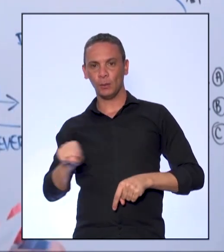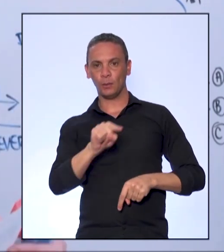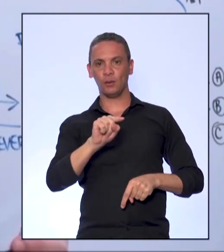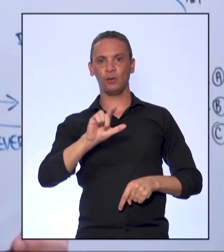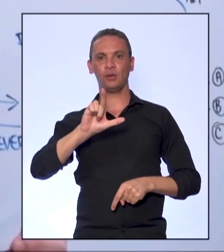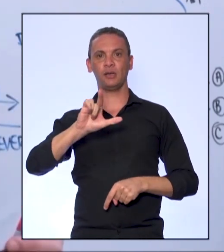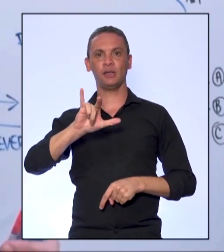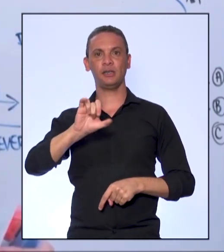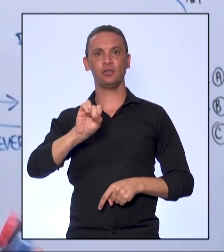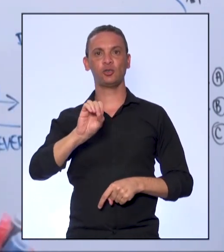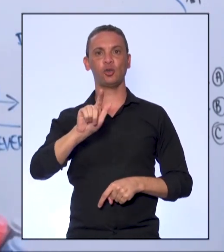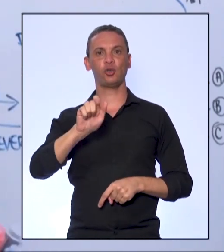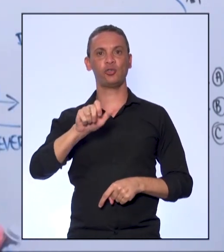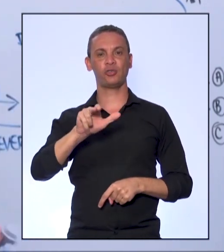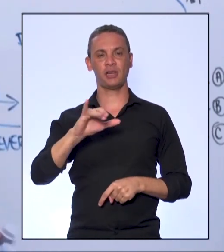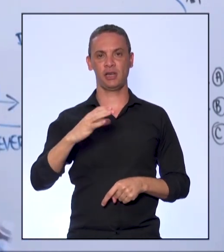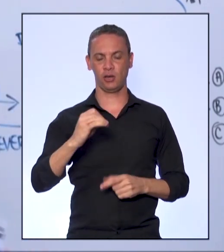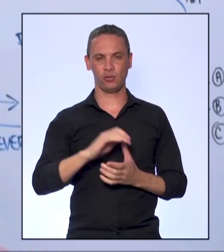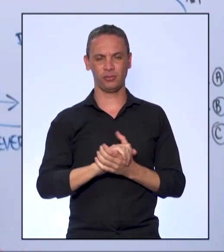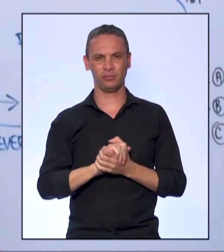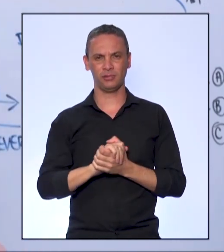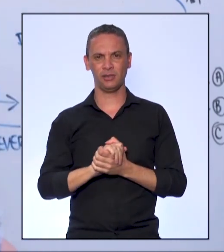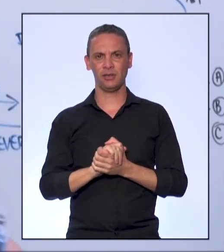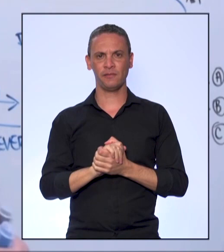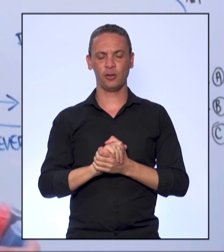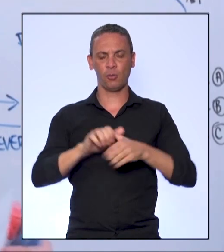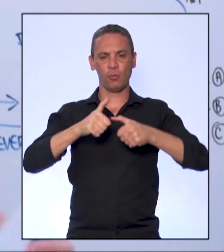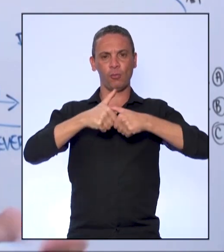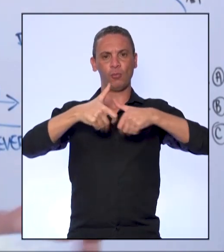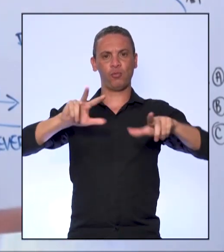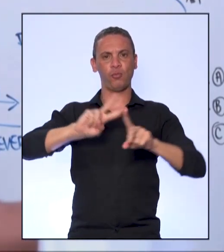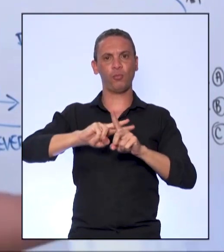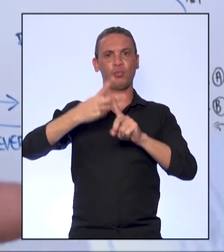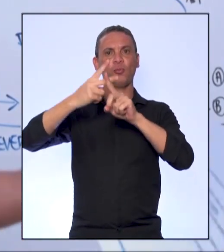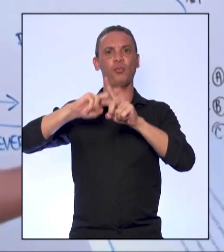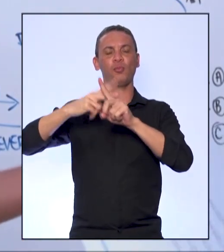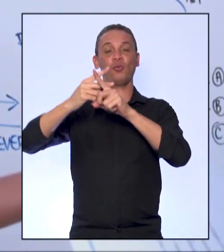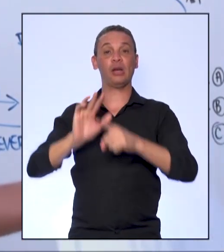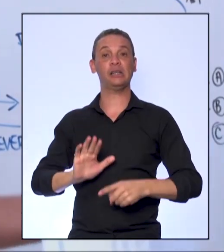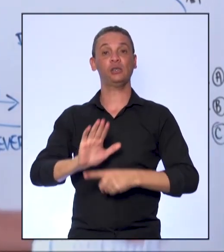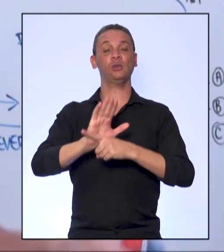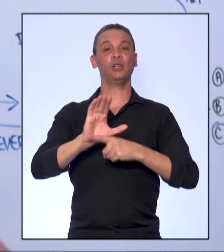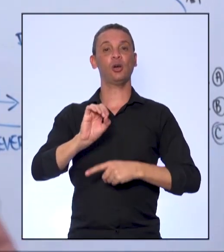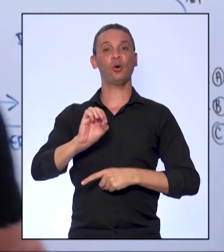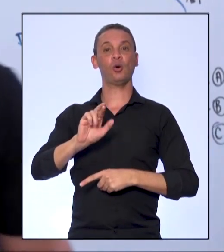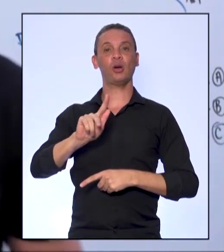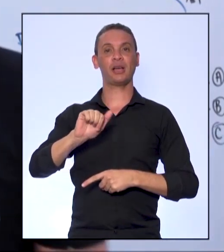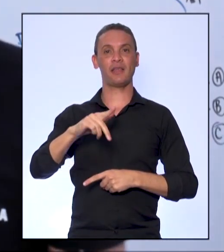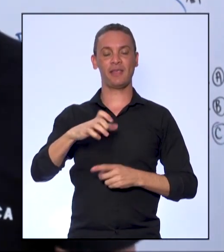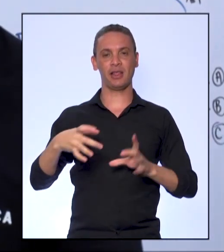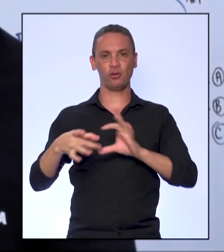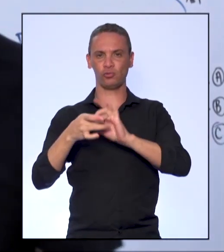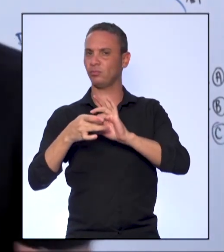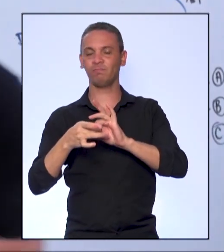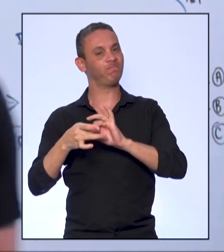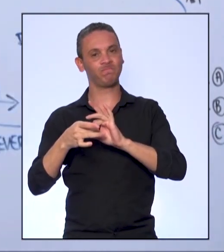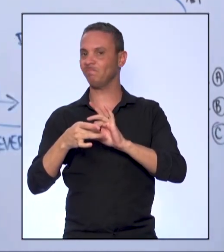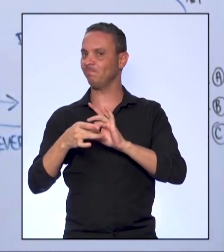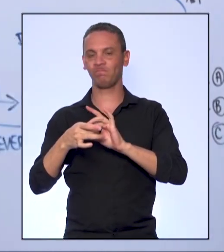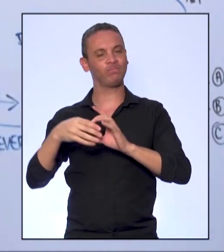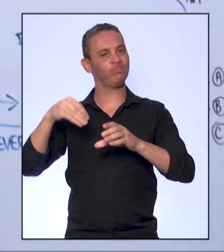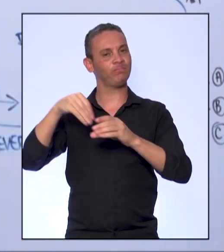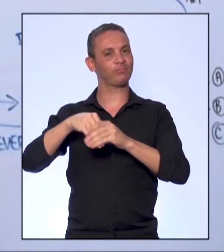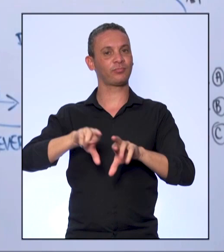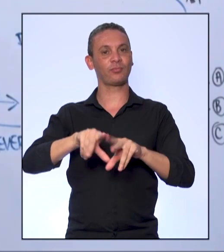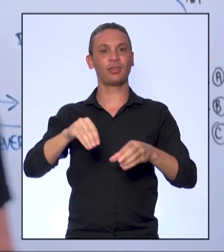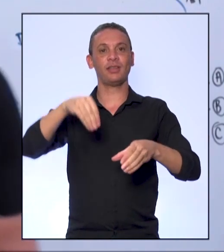lisogênico. Galera, primeiro, ele falou aqui, multiplica-se com a ajuda das organelas. Não, um vírus que está se multiplicando dentro da célula, ele está